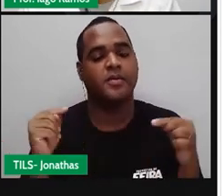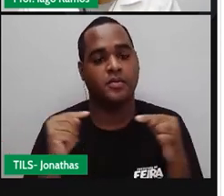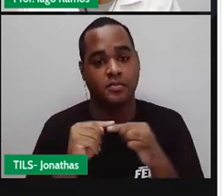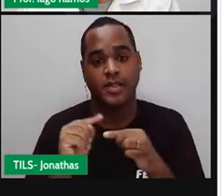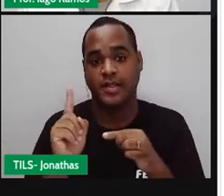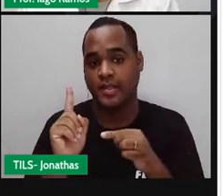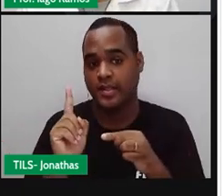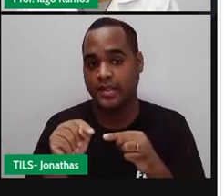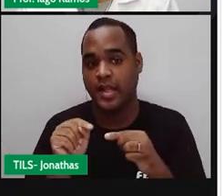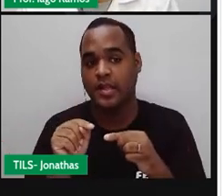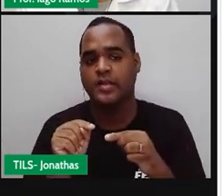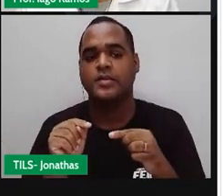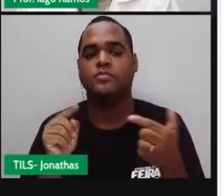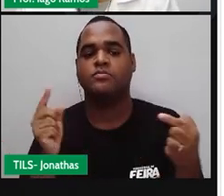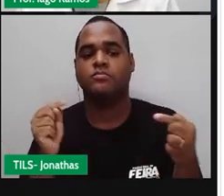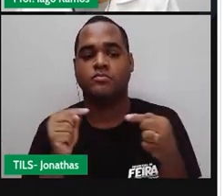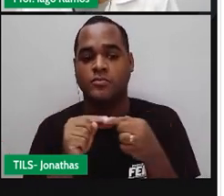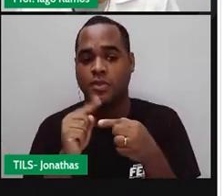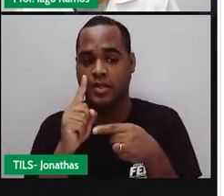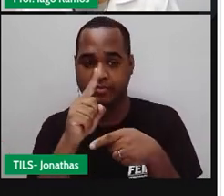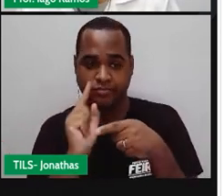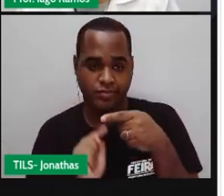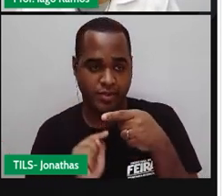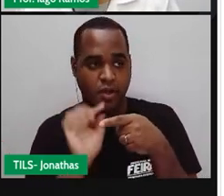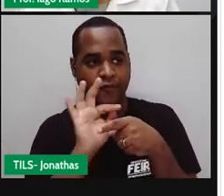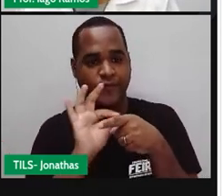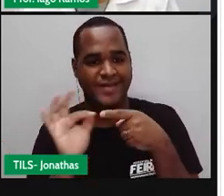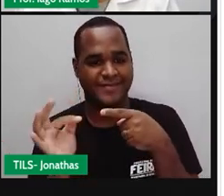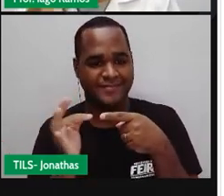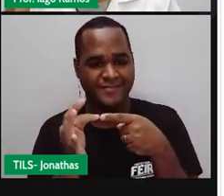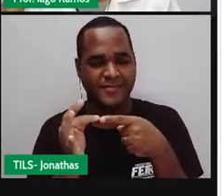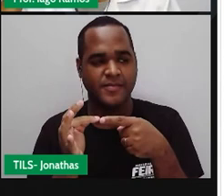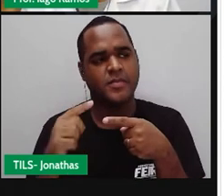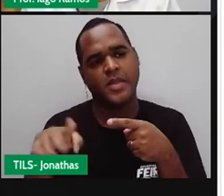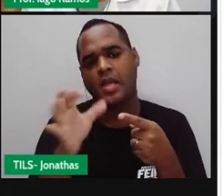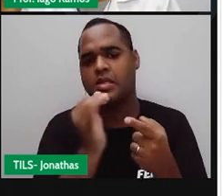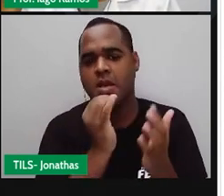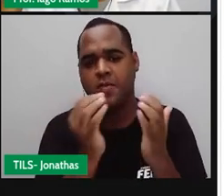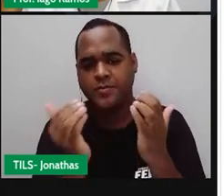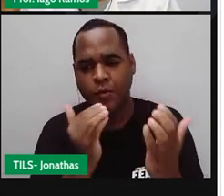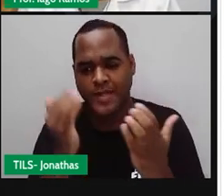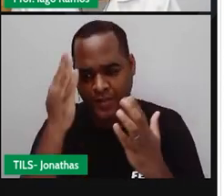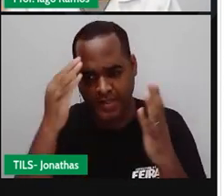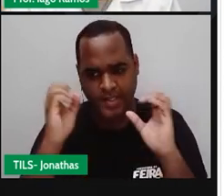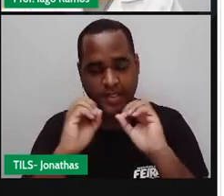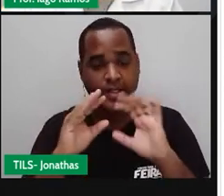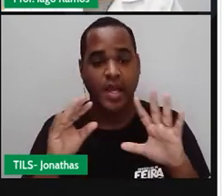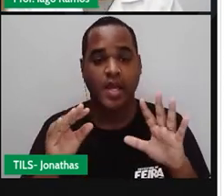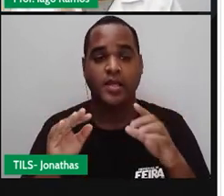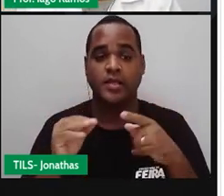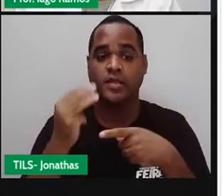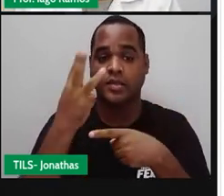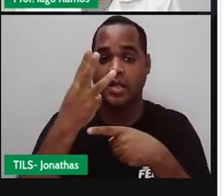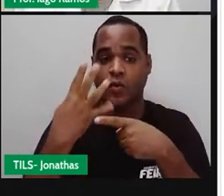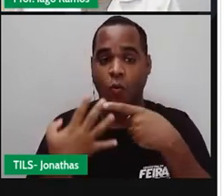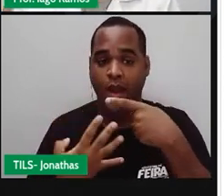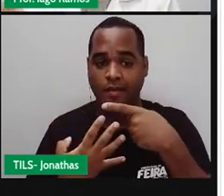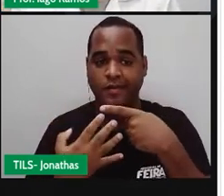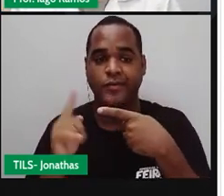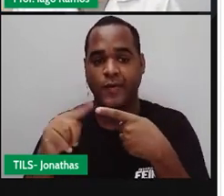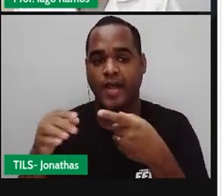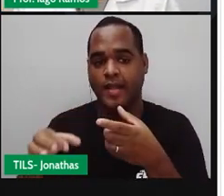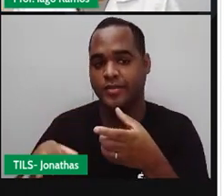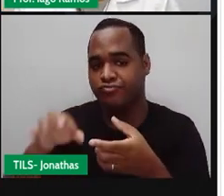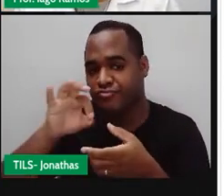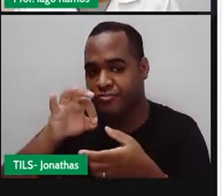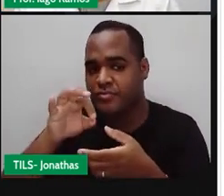representado de forma de em forma de fração né Por em tempo é três quartos de xícara